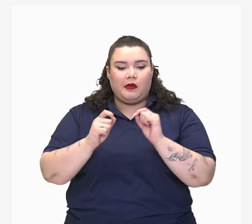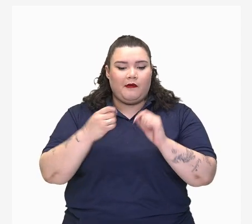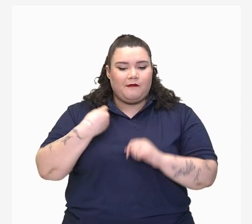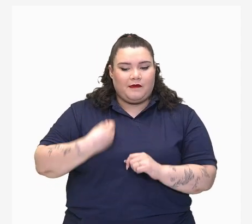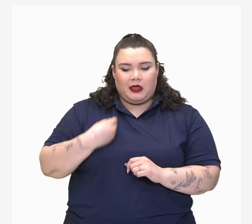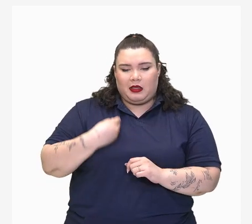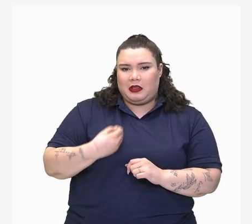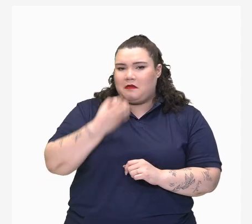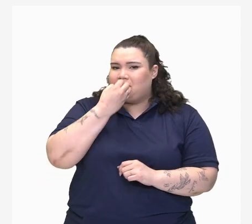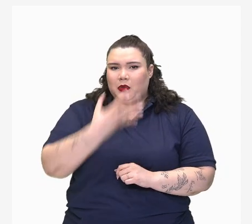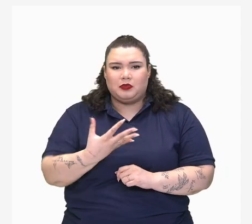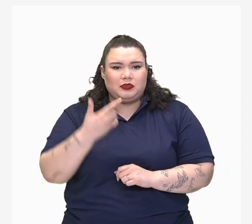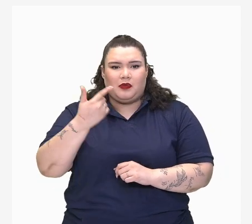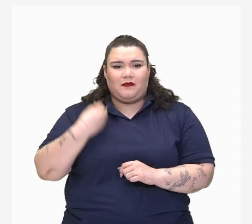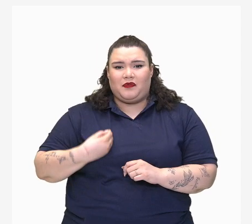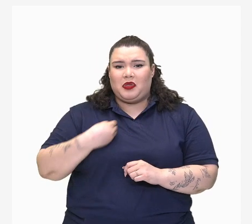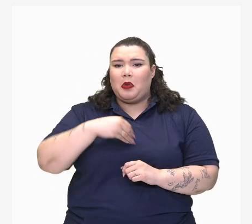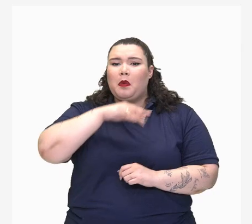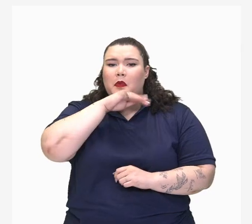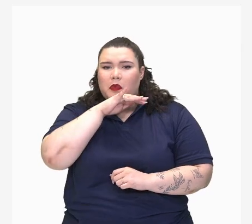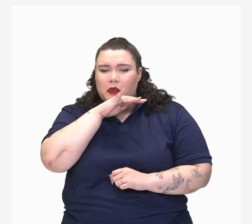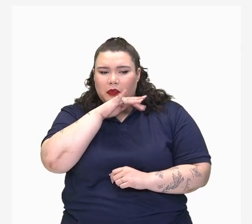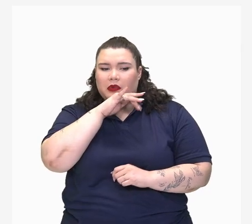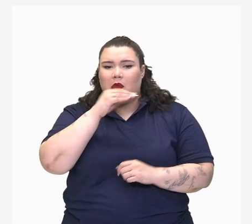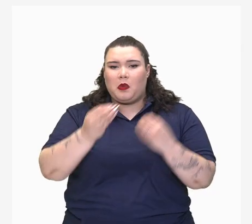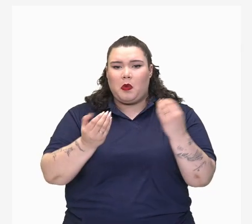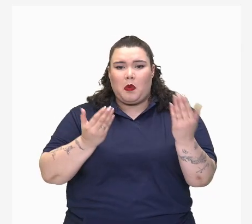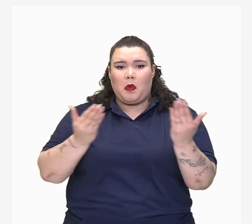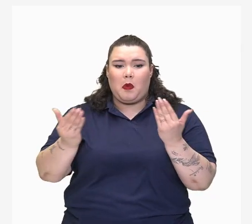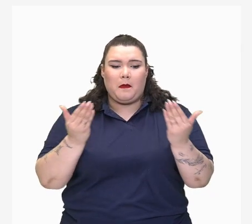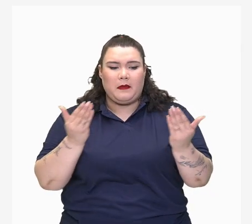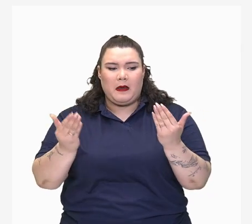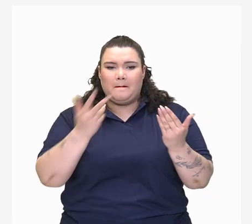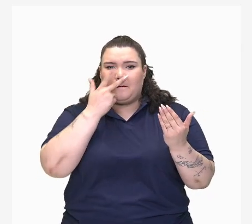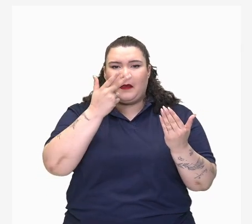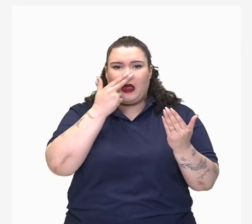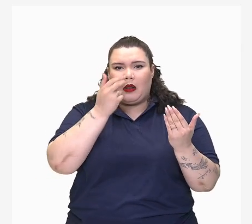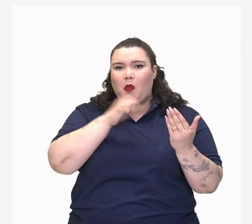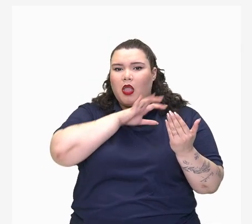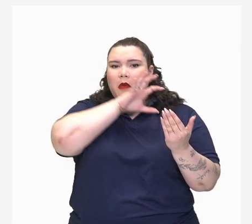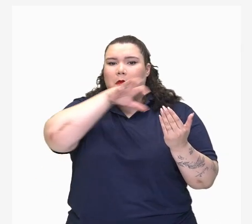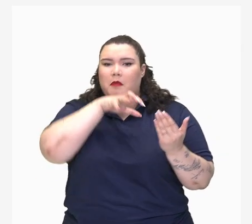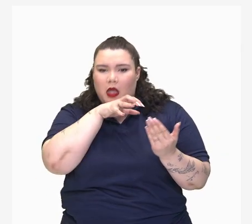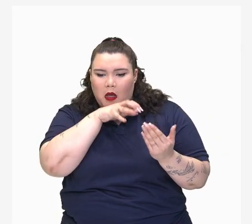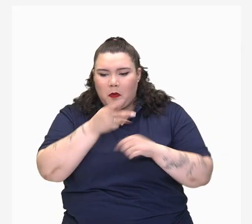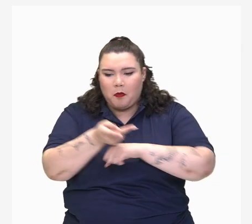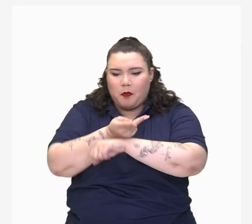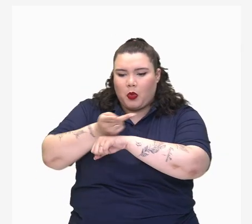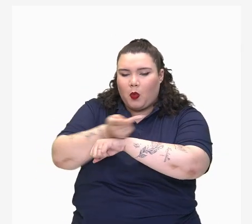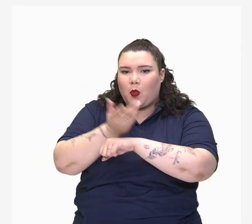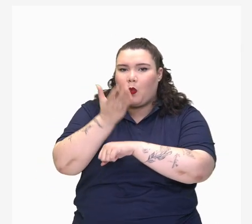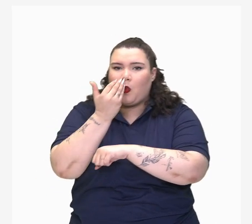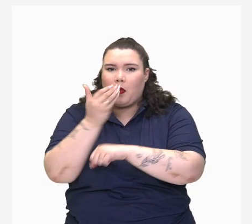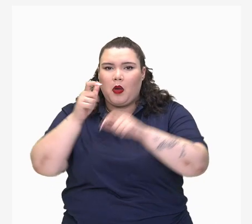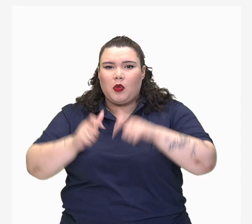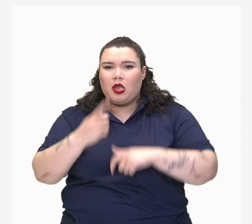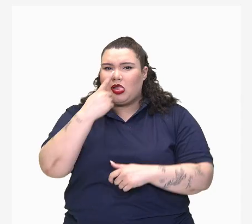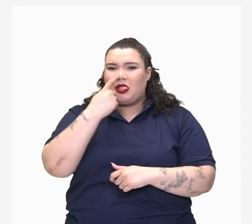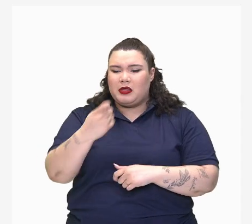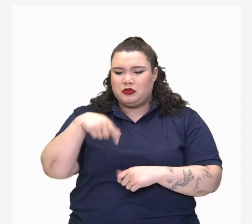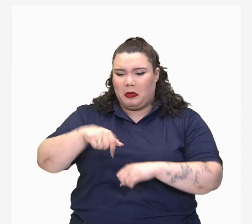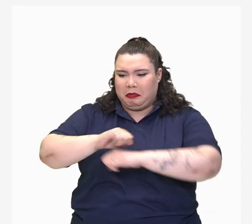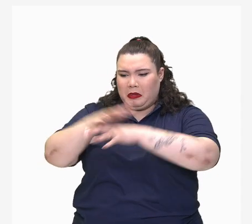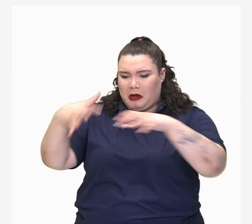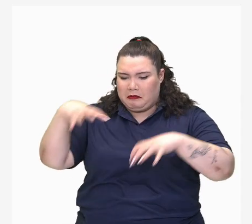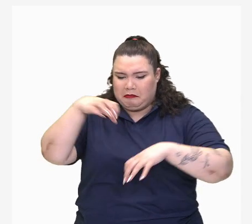condição subhumana, comparando a um bicho em busca de alimento no lixo.